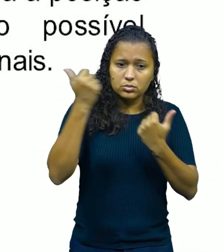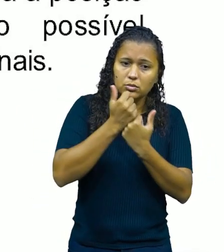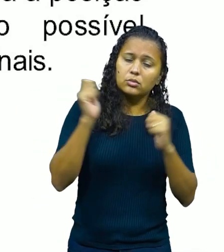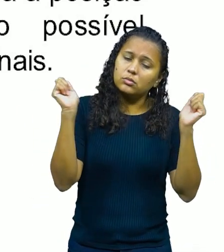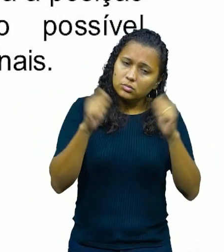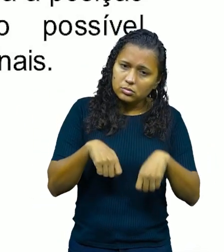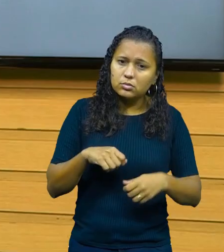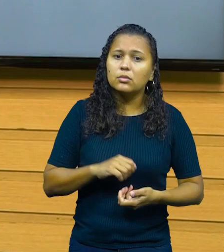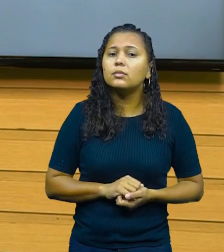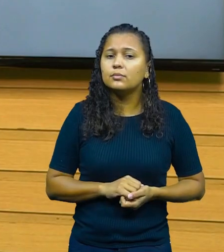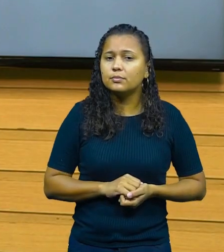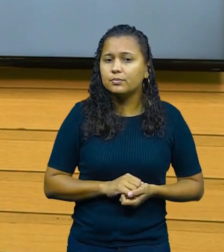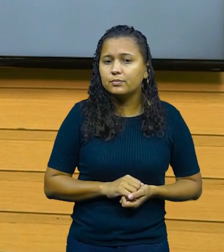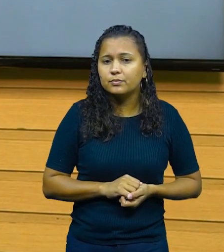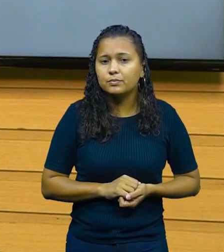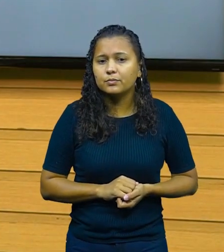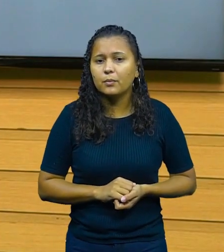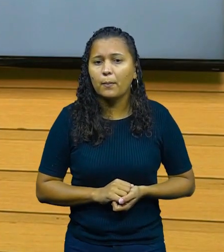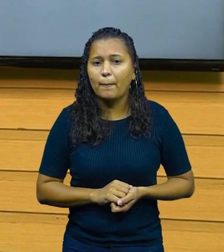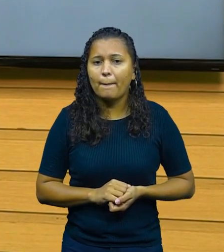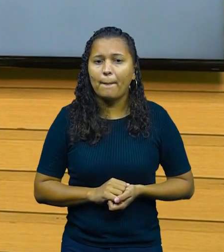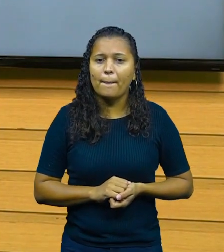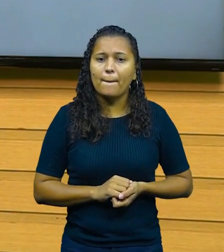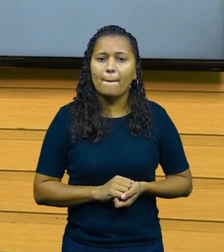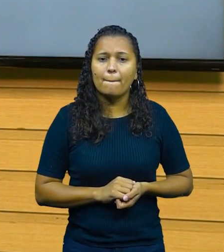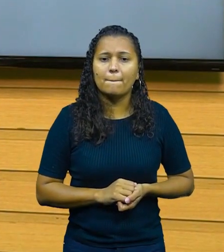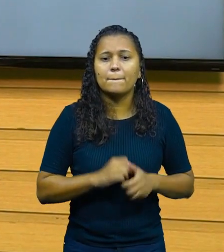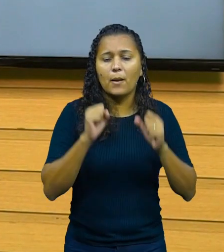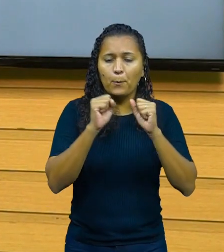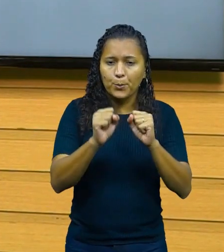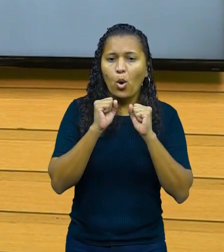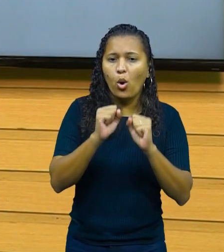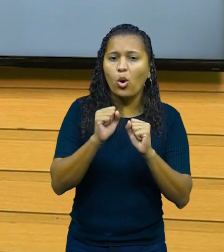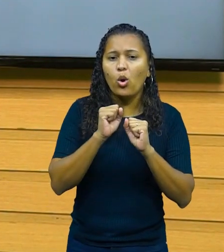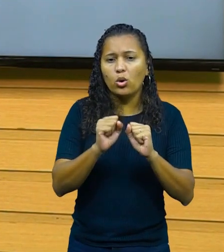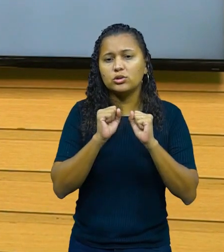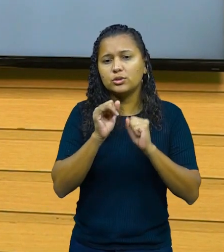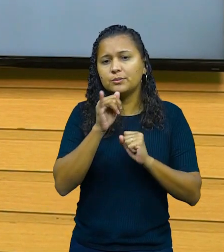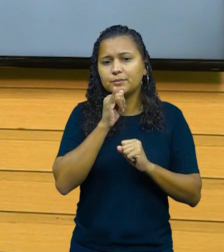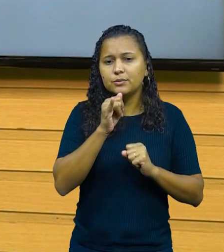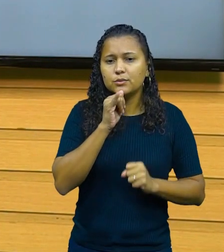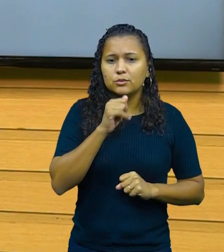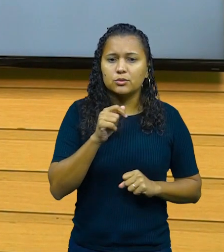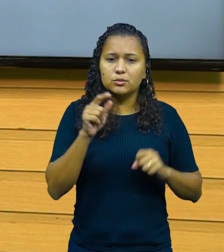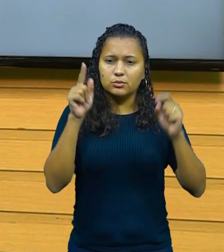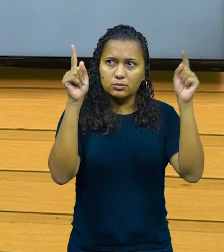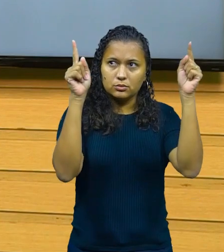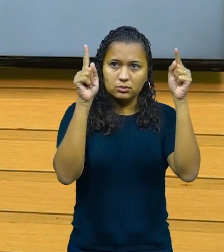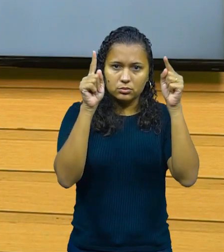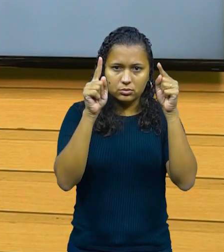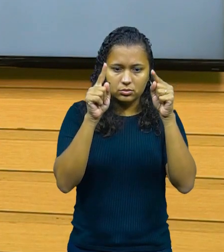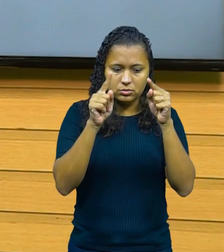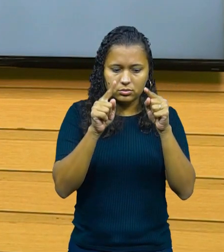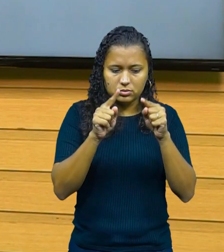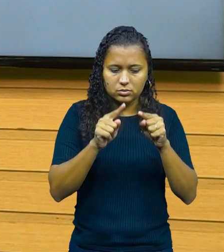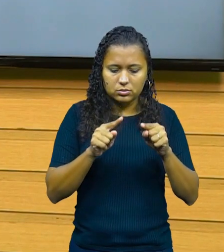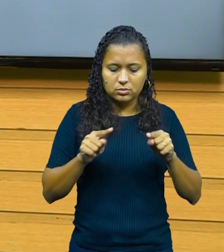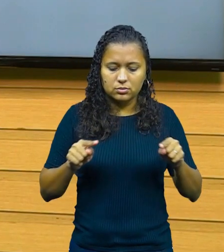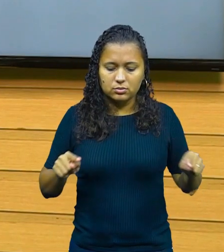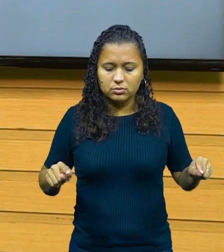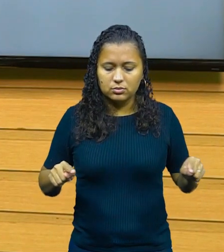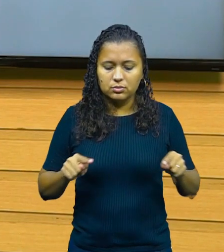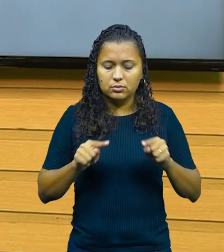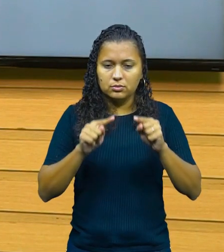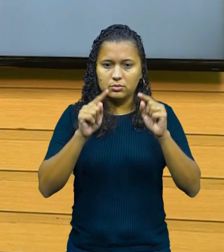sem que comprometa o funcionamento, tá ok? Então ele pode ser intercambiável de toda essa região